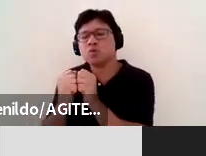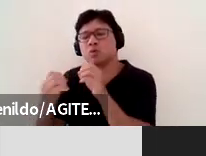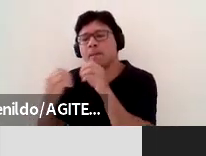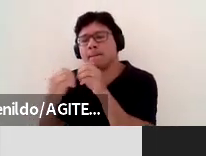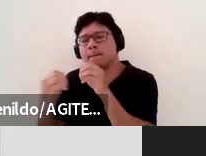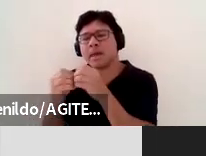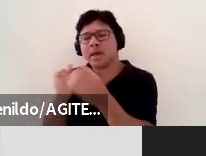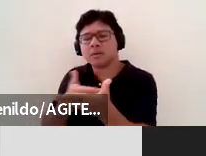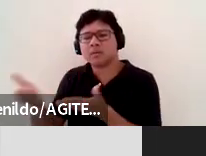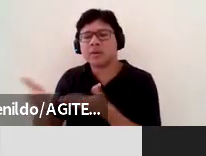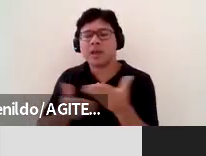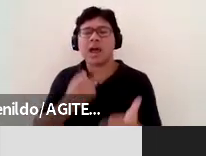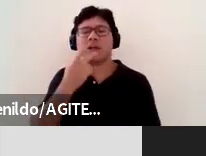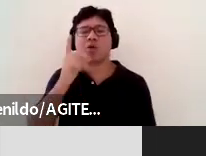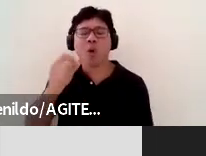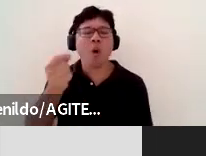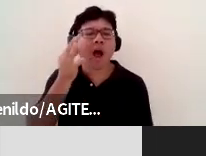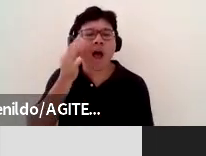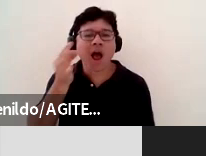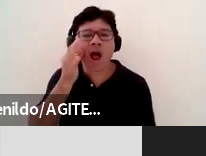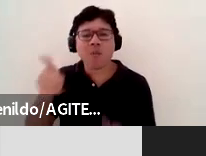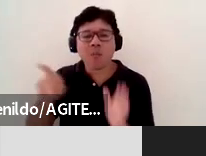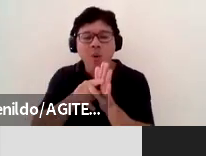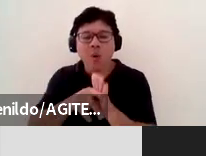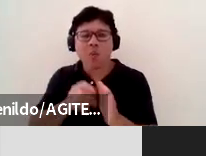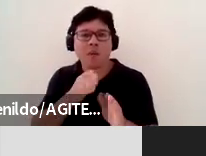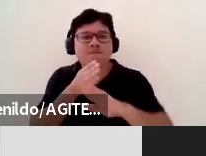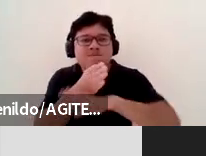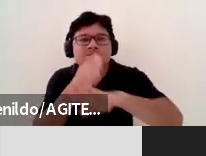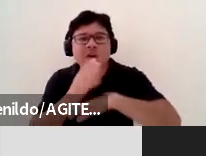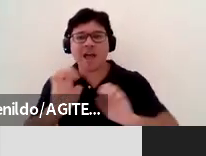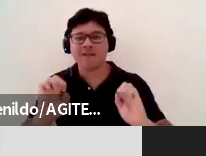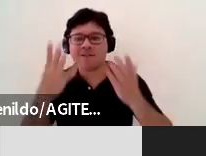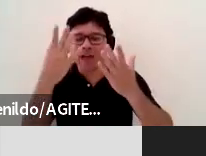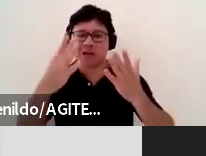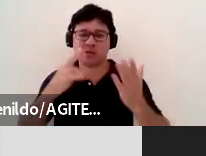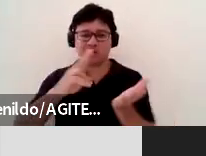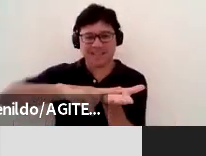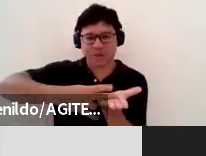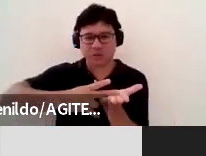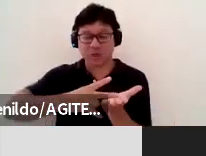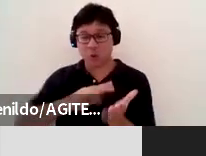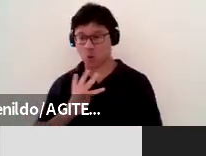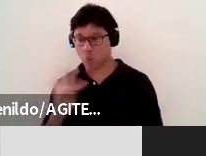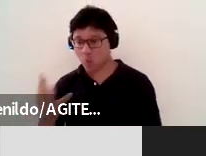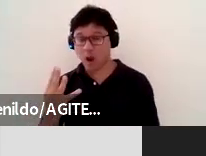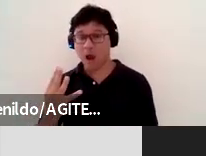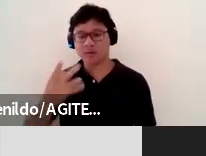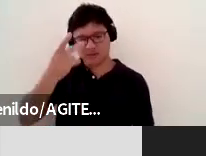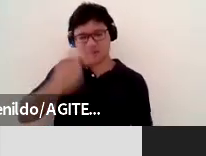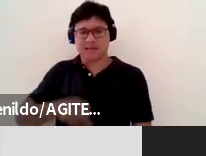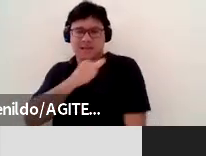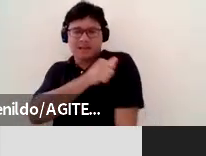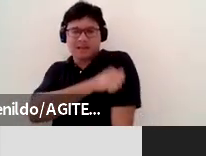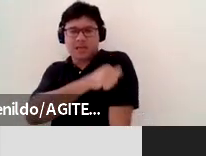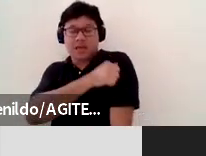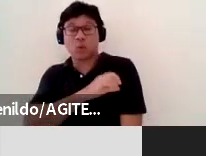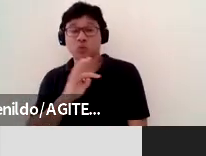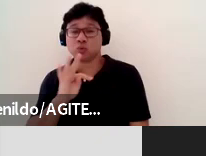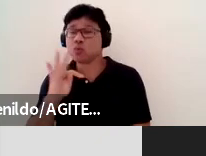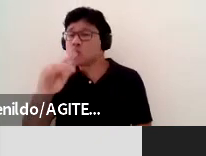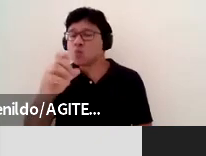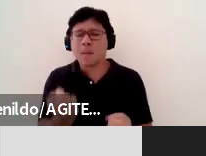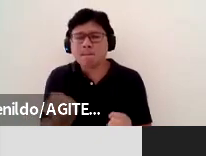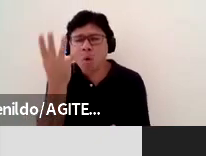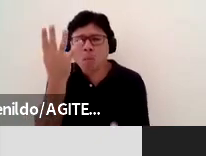gente virou rata de oficina e de evento de tradução. Então, tudo que nós quatro somos aqui do Rio, então tudo que havia aqui no Rio de Janeiro, a